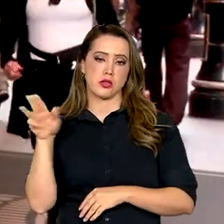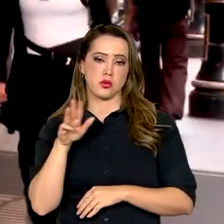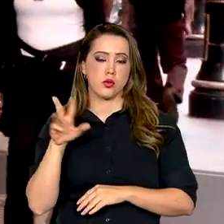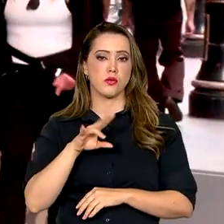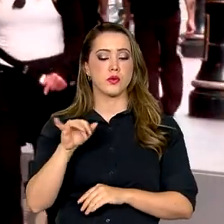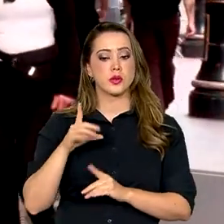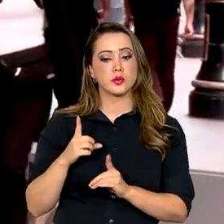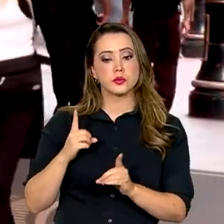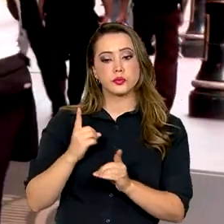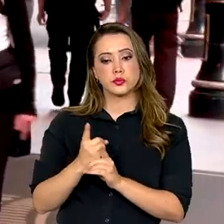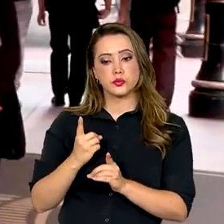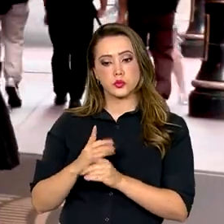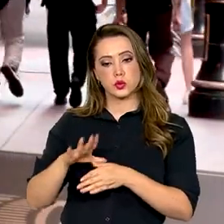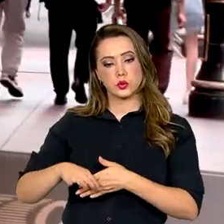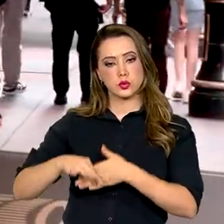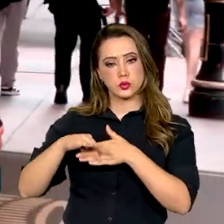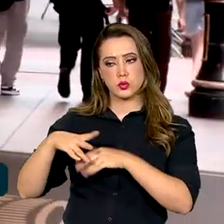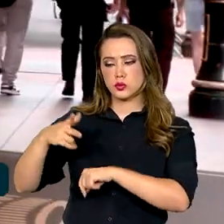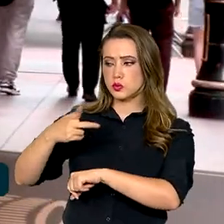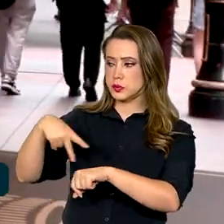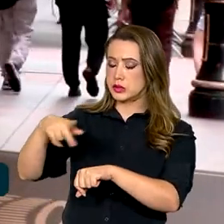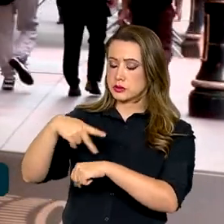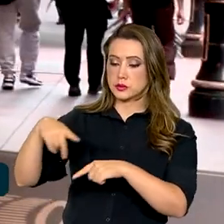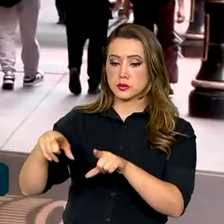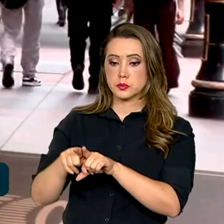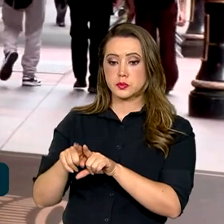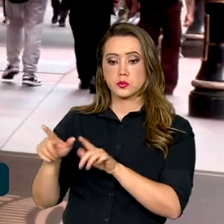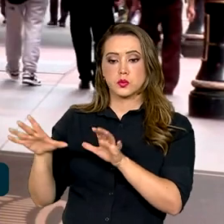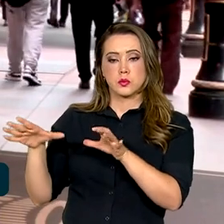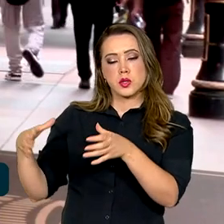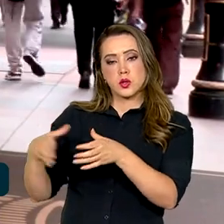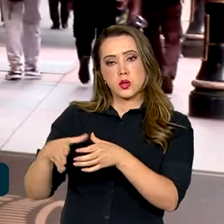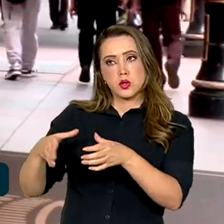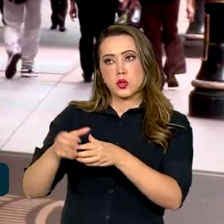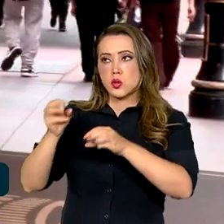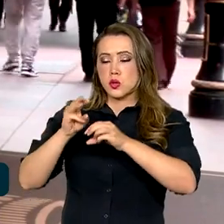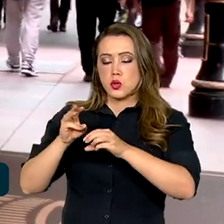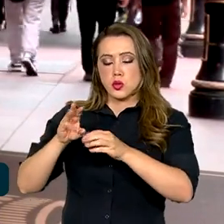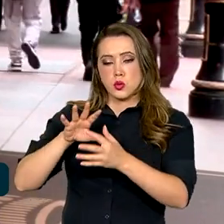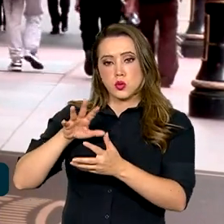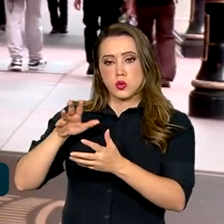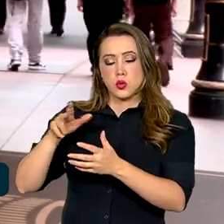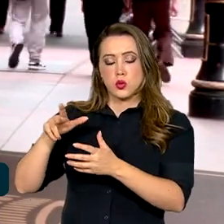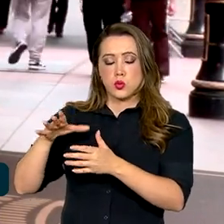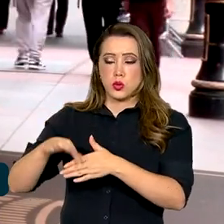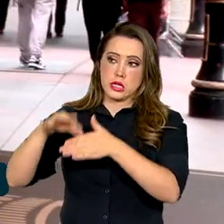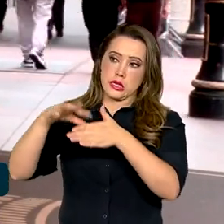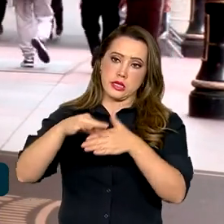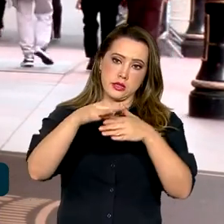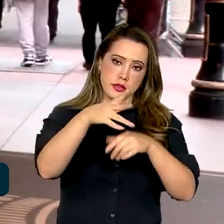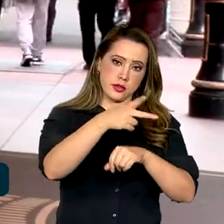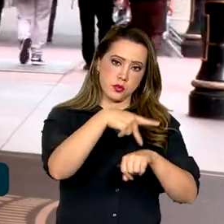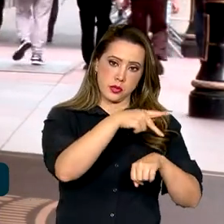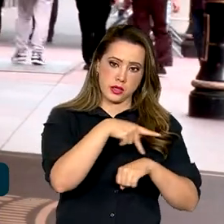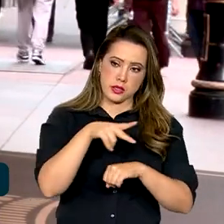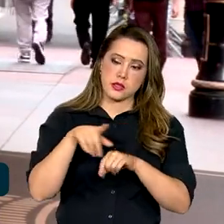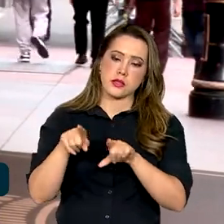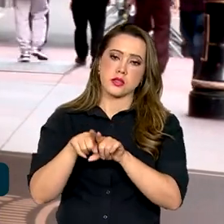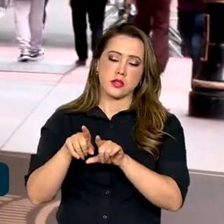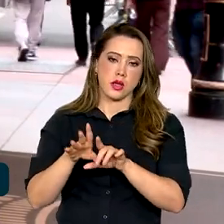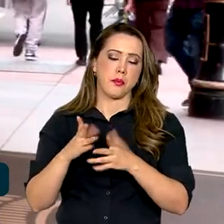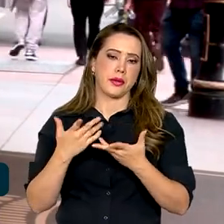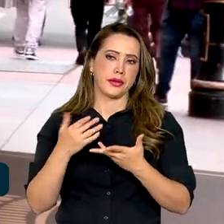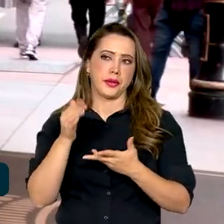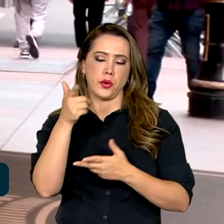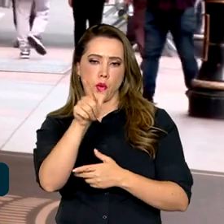se encontrar com líderes de vários países e de organizações internacionais. Entre eles, o presidente dos Estados Unidos,